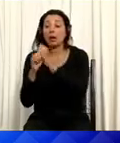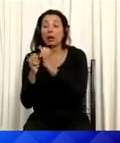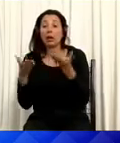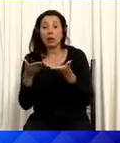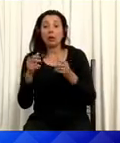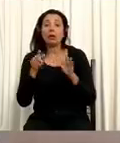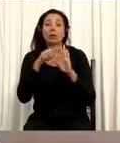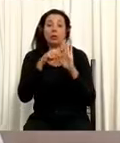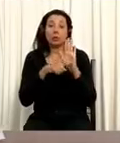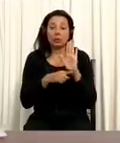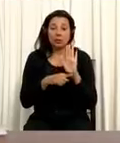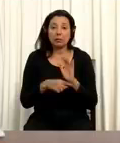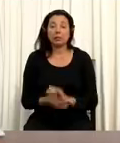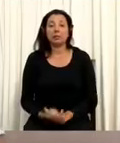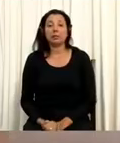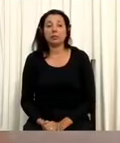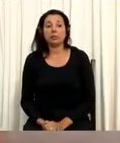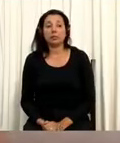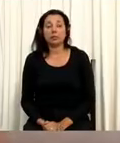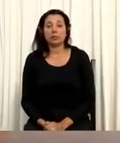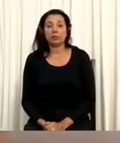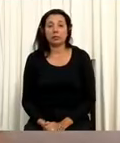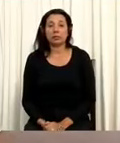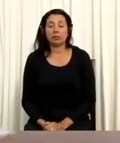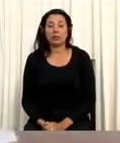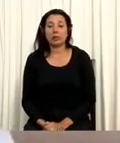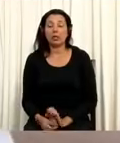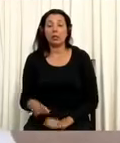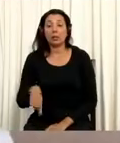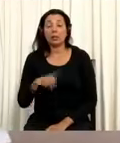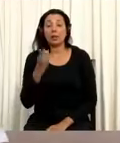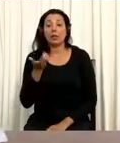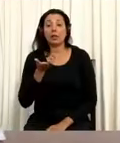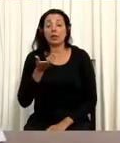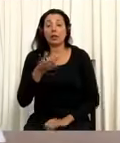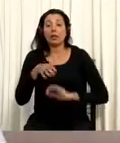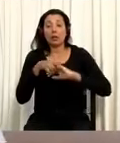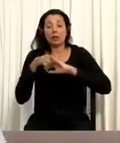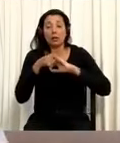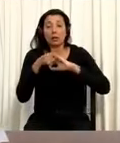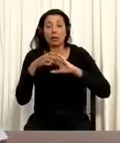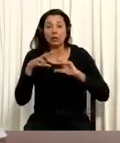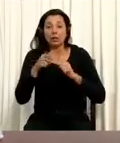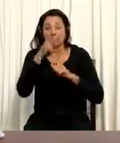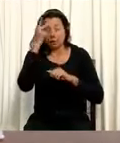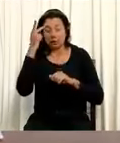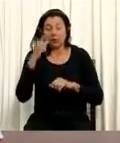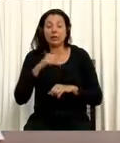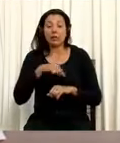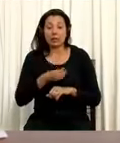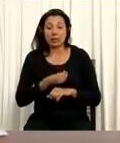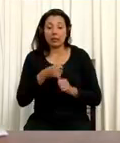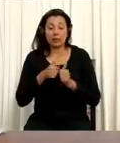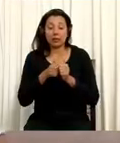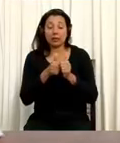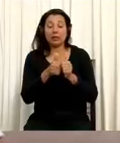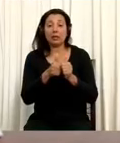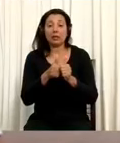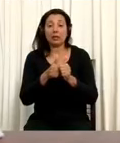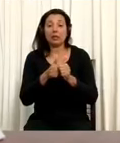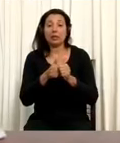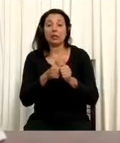programa. Bem, primeiramente eu quero saudar todas as pessoas que estão nesse momento acompanhando a